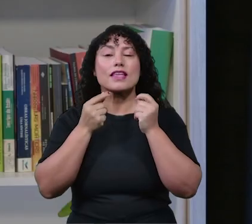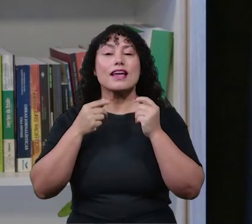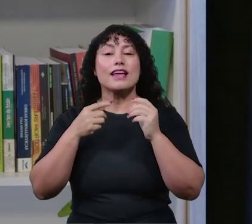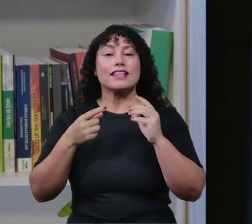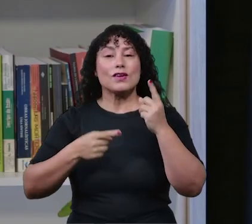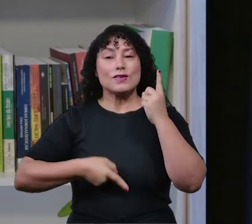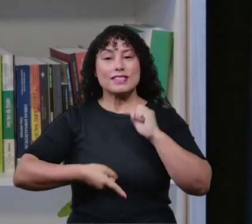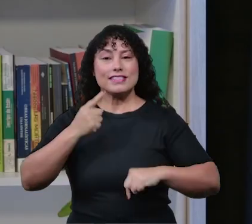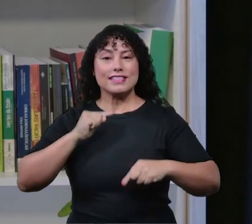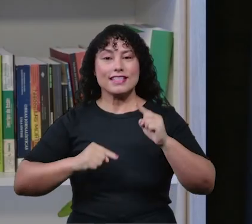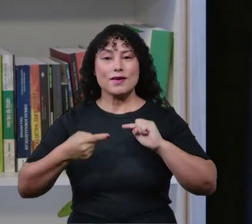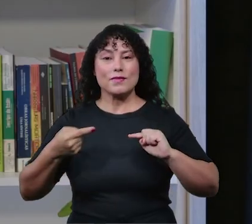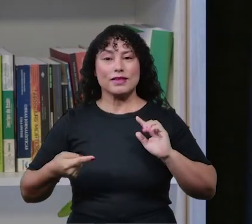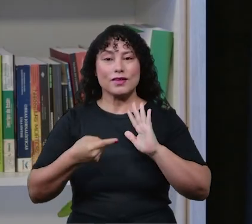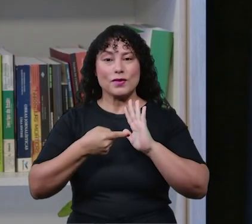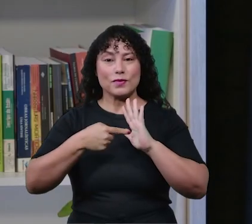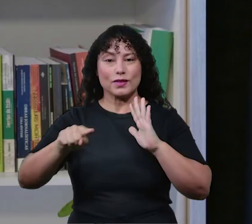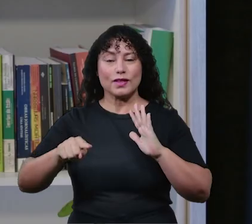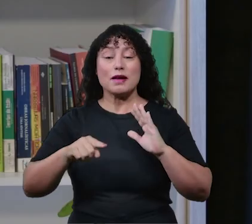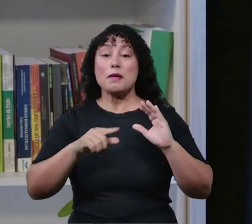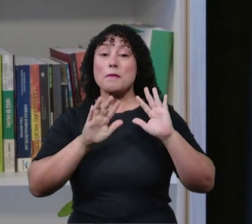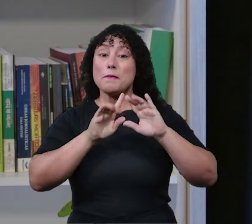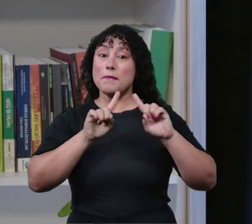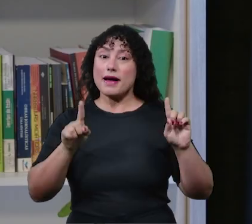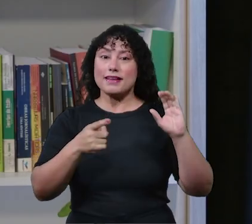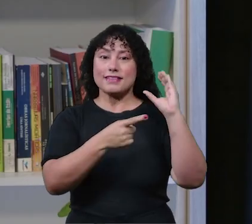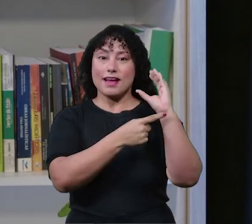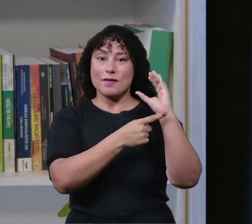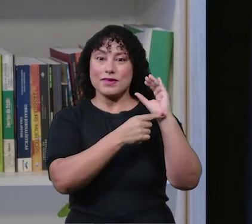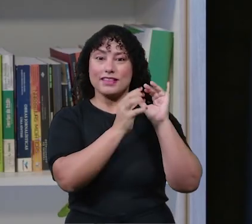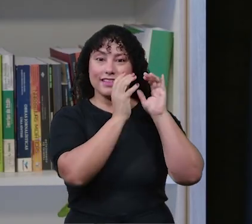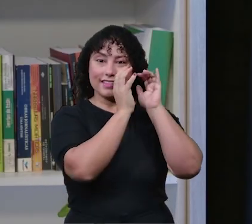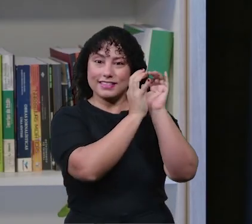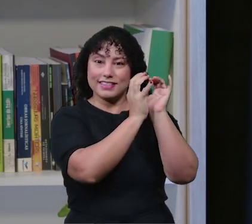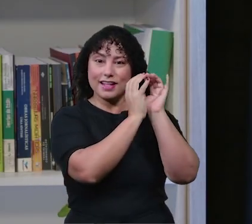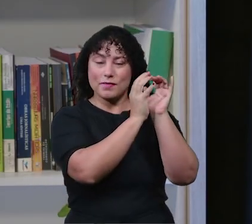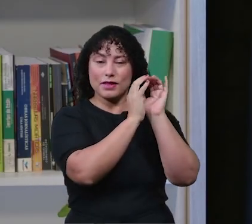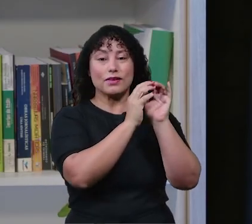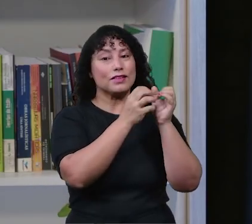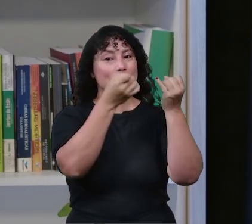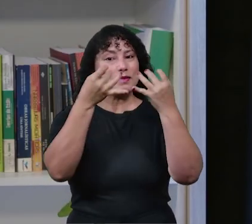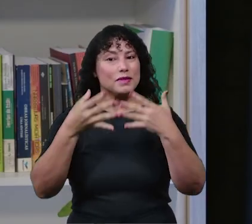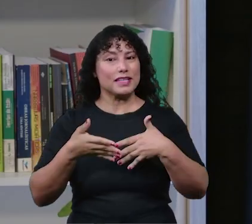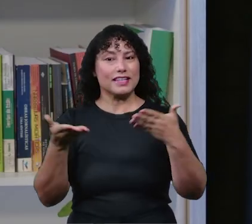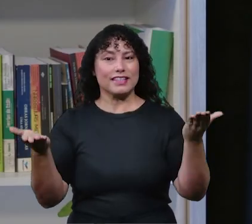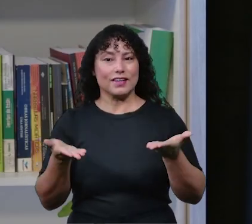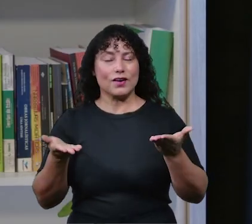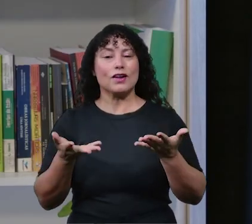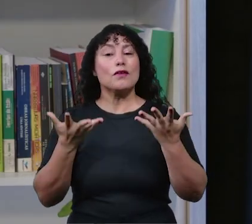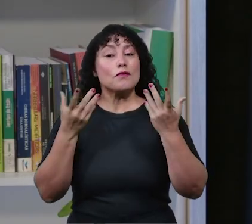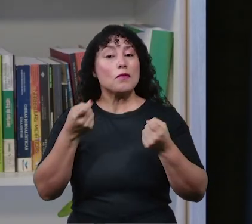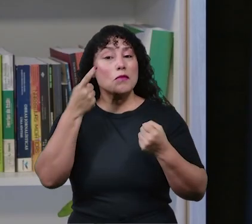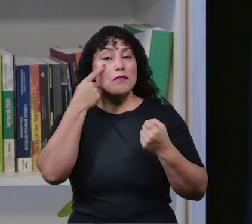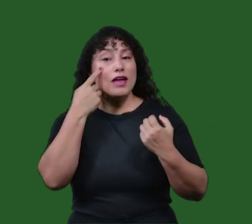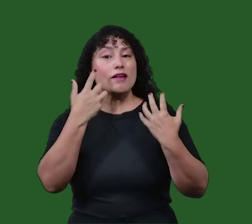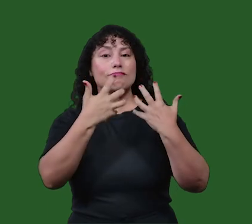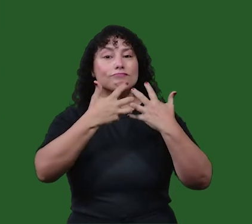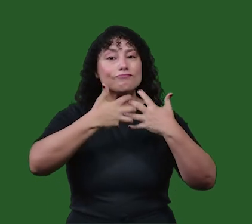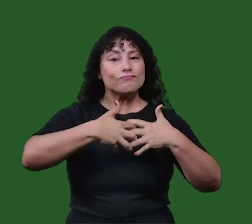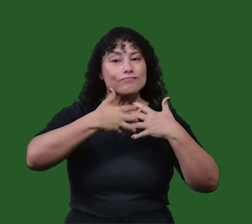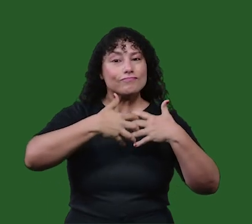o sistema imunológico do indivíduo. Agora, a amígdala cerebral é essa que a gente está falando. Tá? Vamos ver o que ela